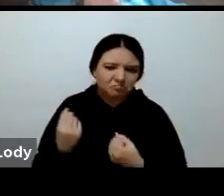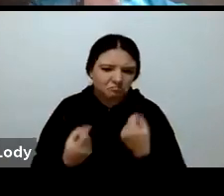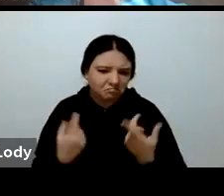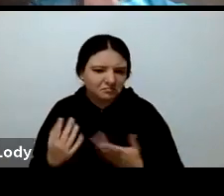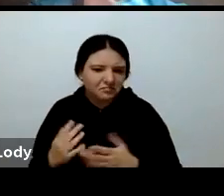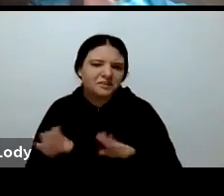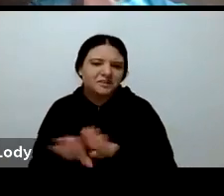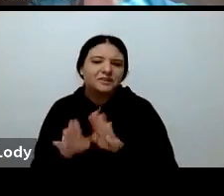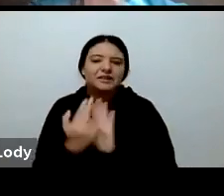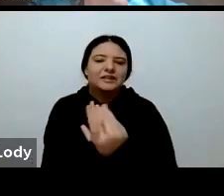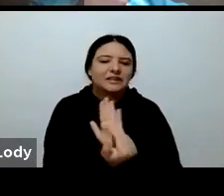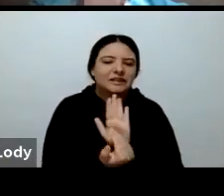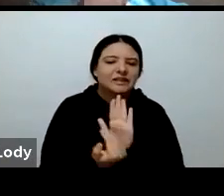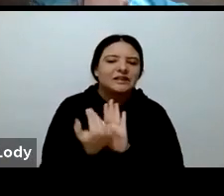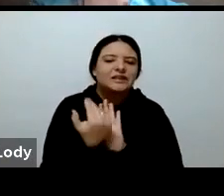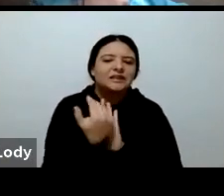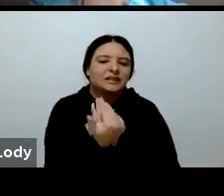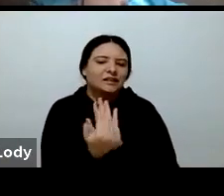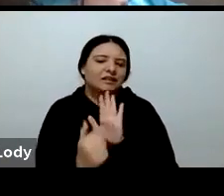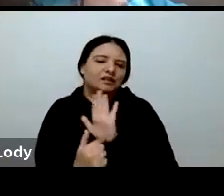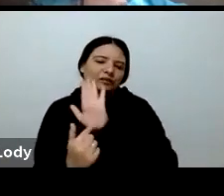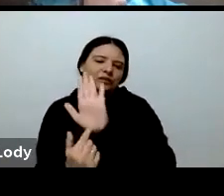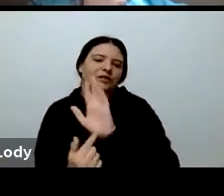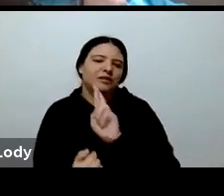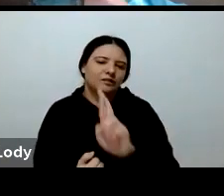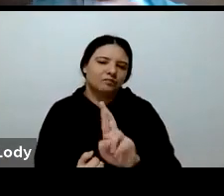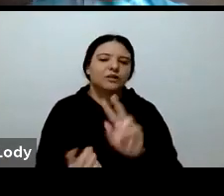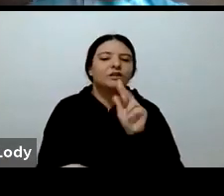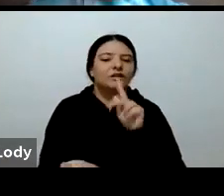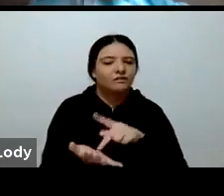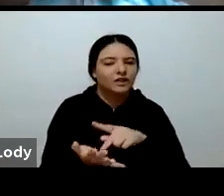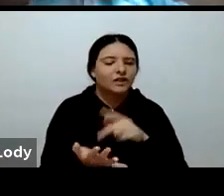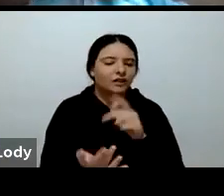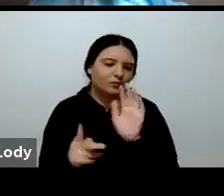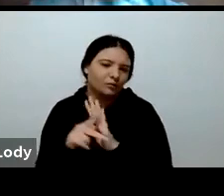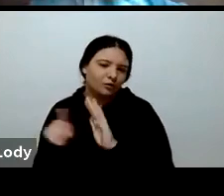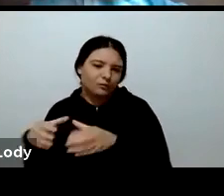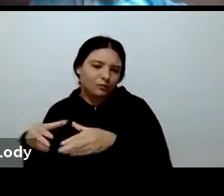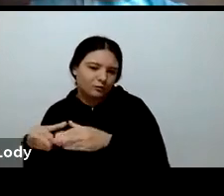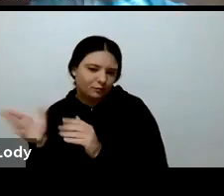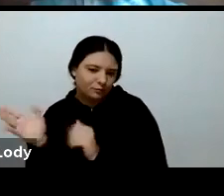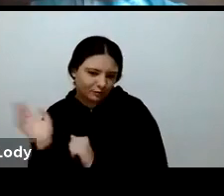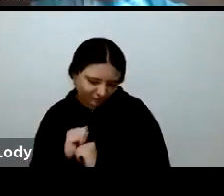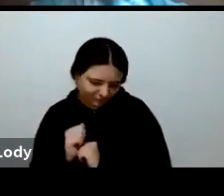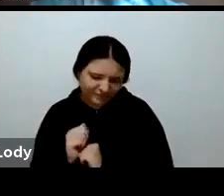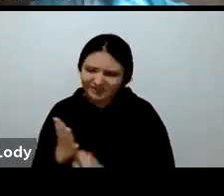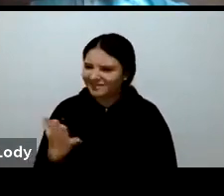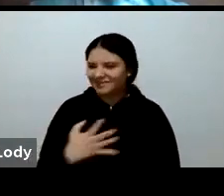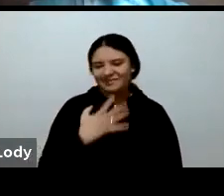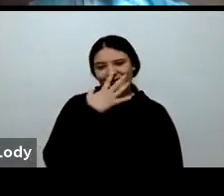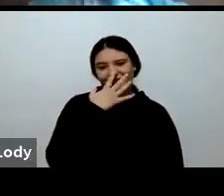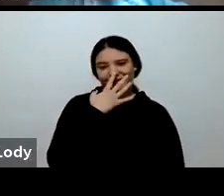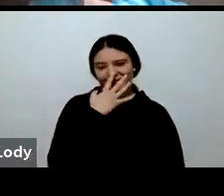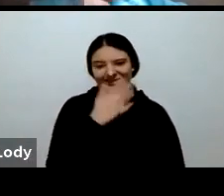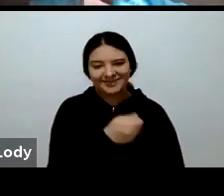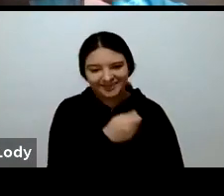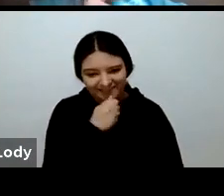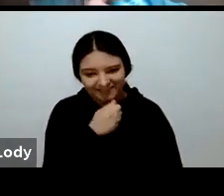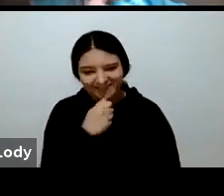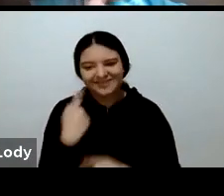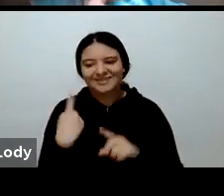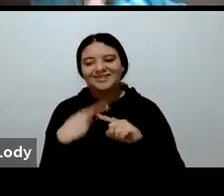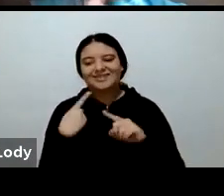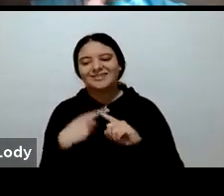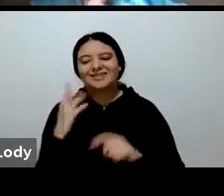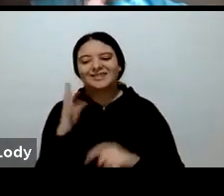os desenhos que eles fizeram para representar aquilo na realidade deles. Eu ainda estou muito impactada, principalmente porque e é